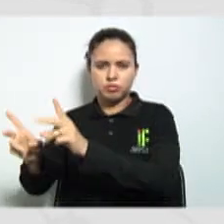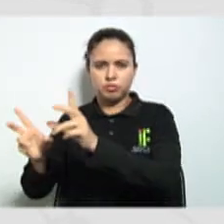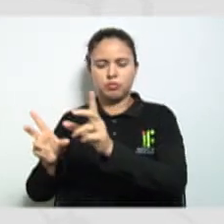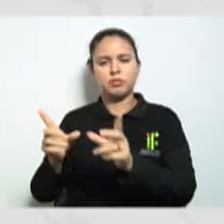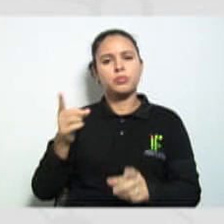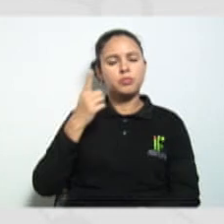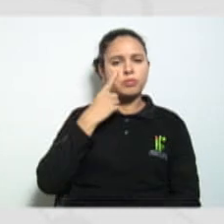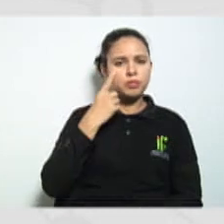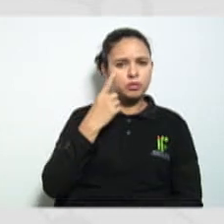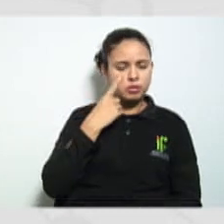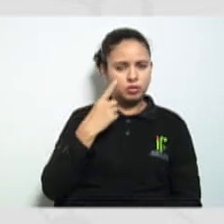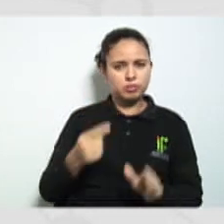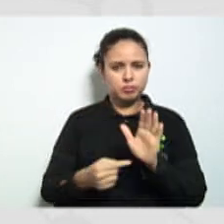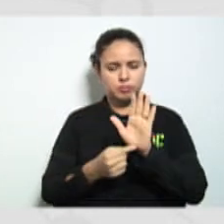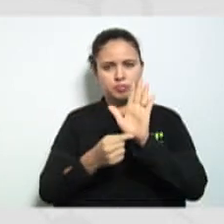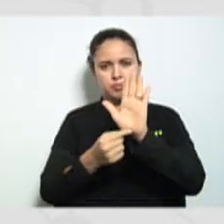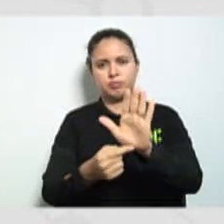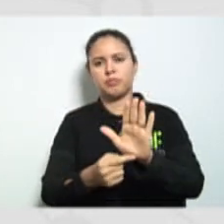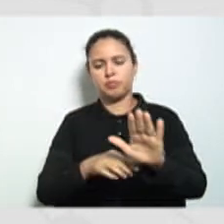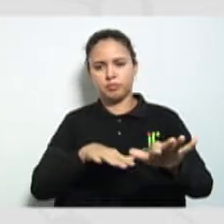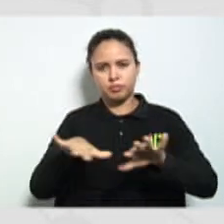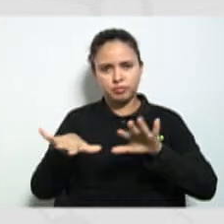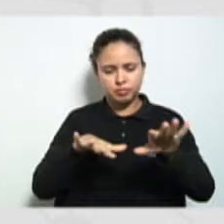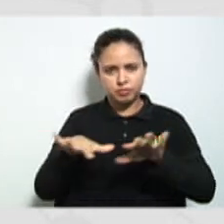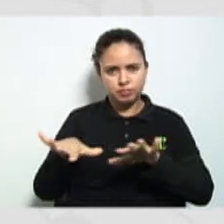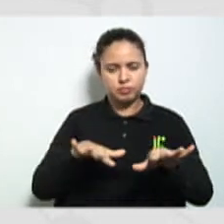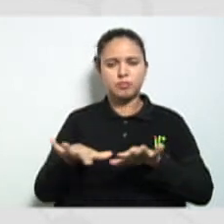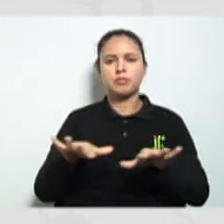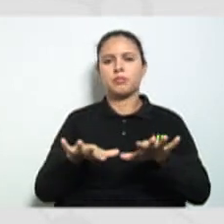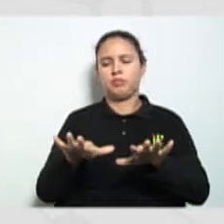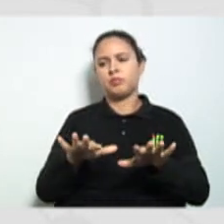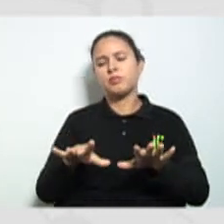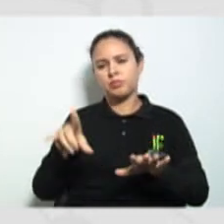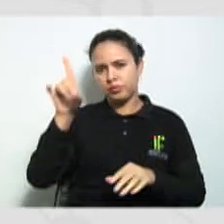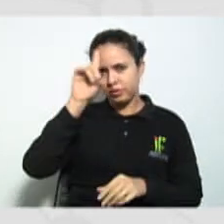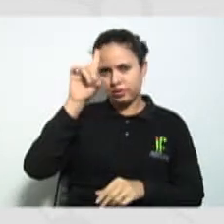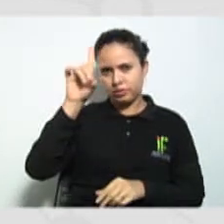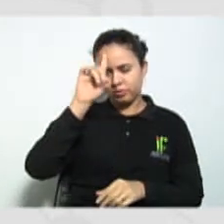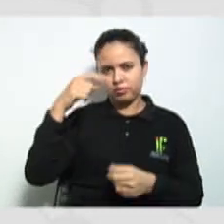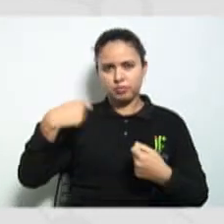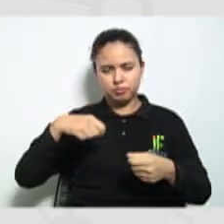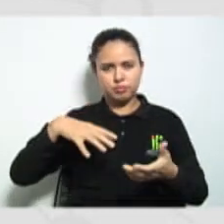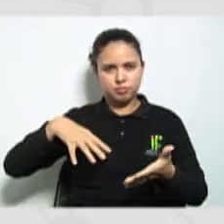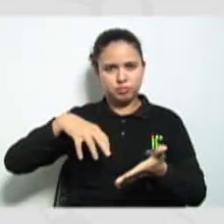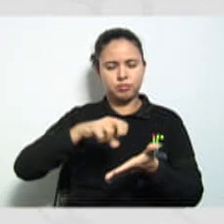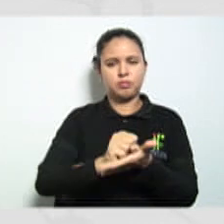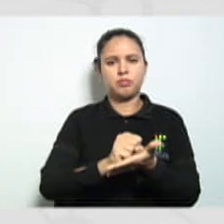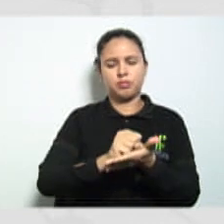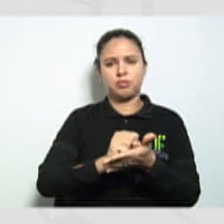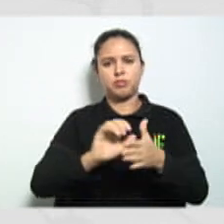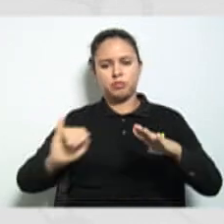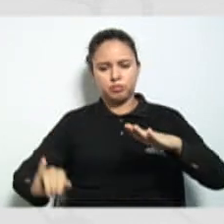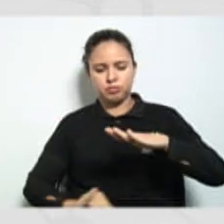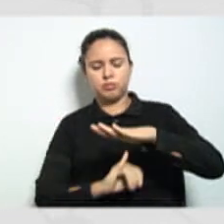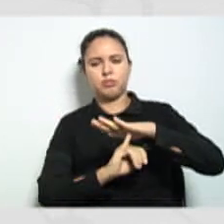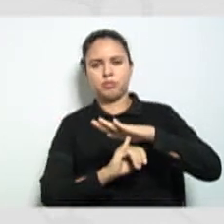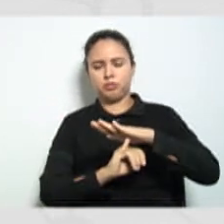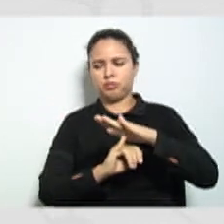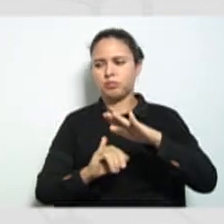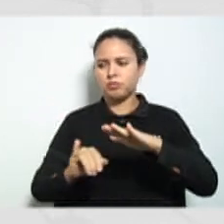das contas escrituradas no diário e constantes no balanço. Deve ser registrado no órgão do comércio.